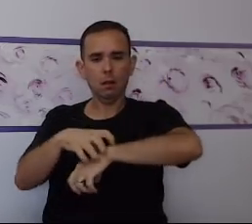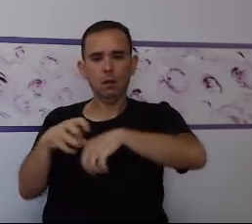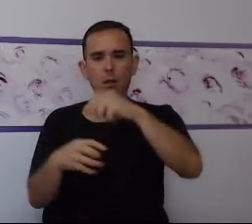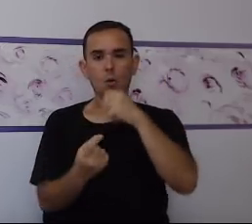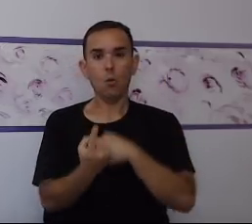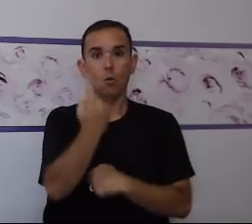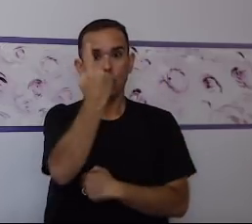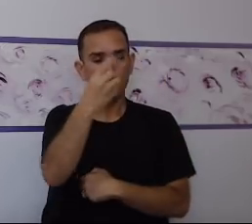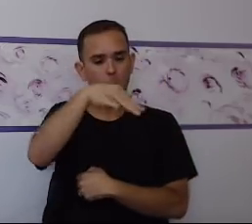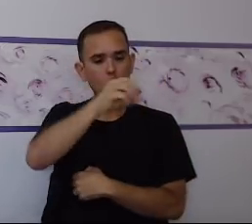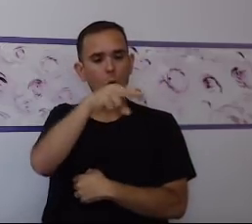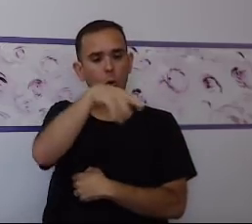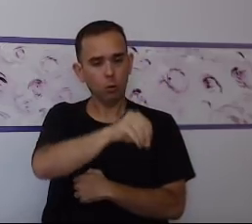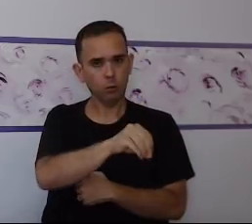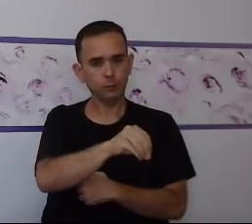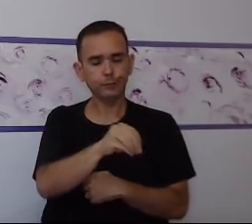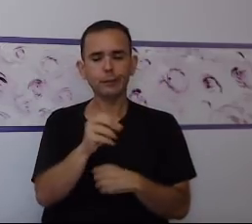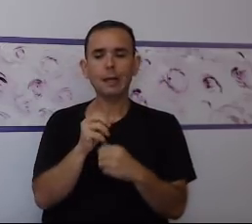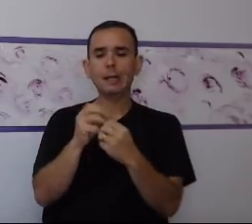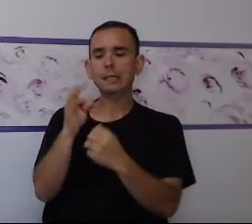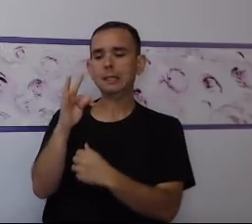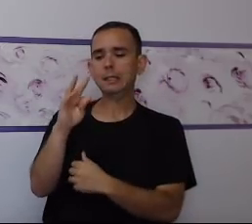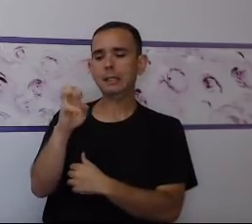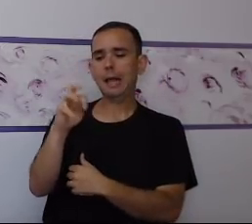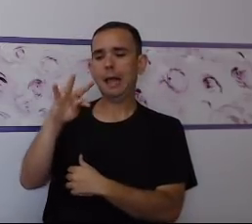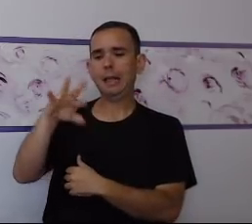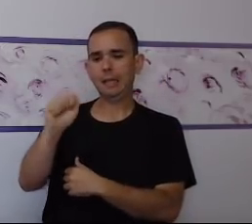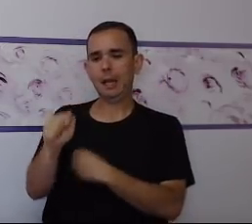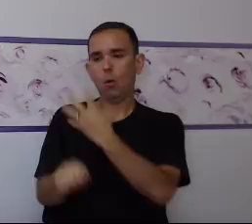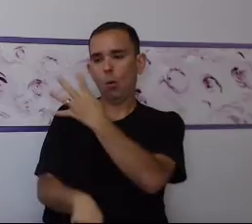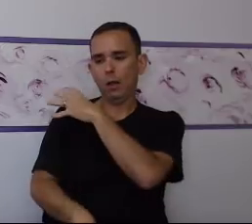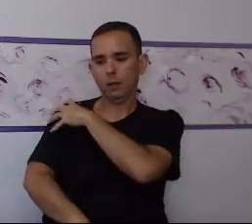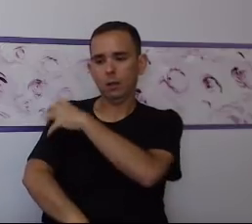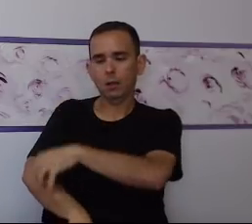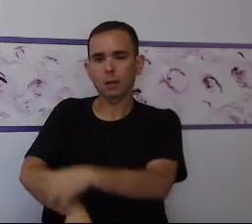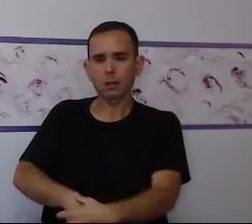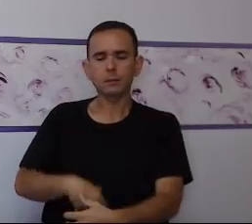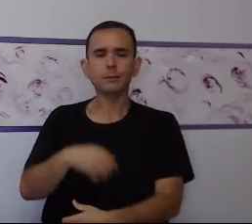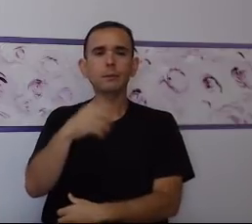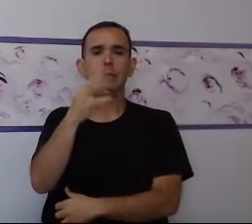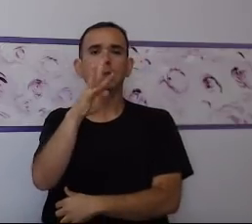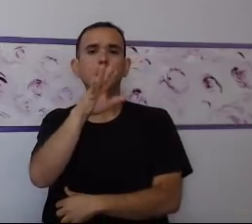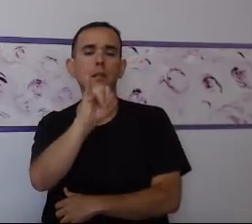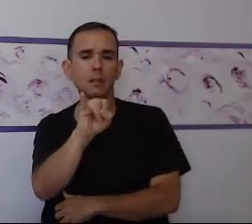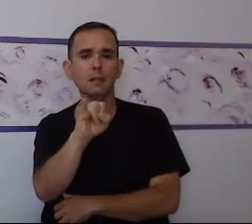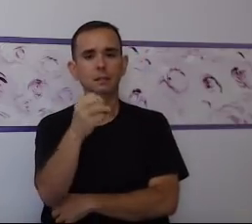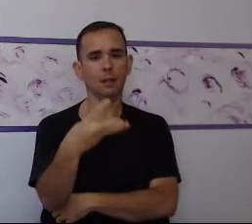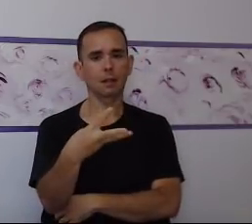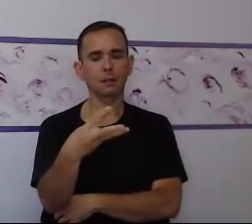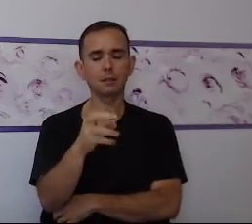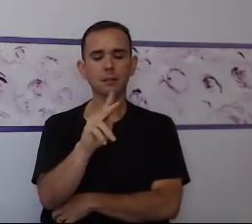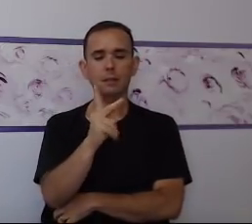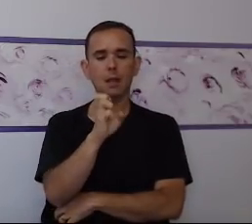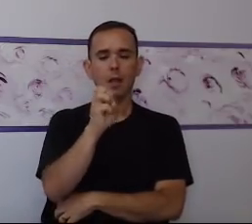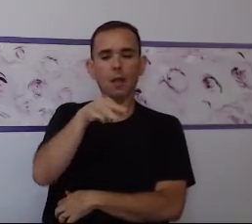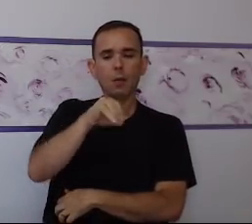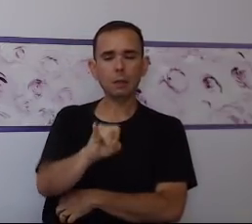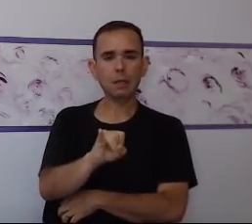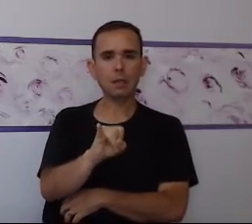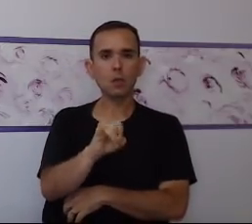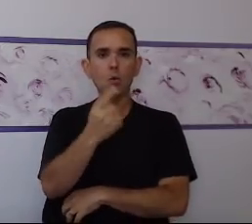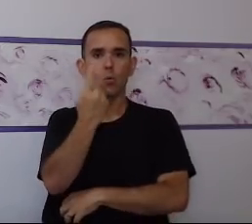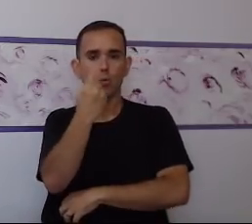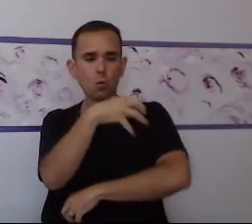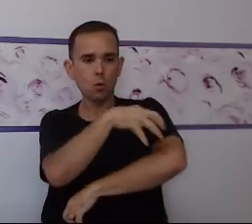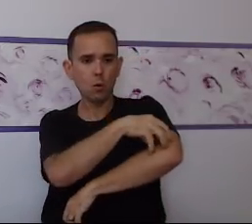membro afetado. Tetra, 4 membros afetados. Triplegia, 3. Hemiplegia, um